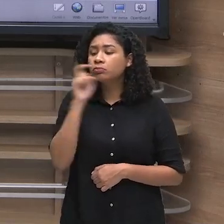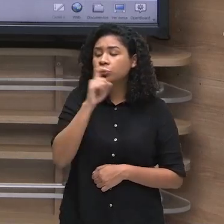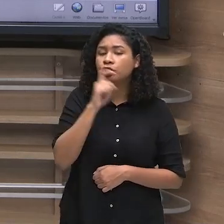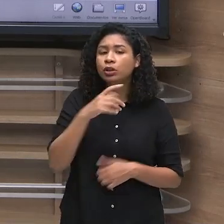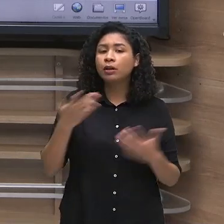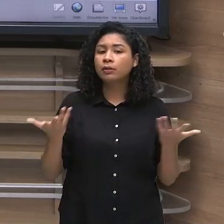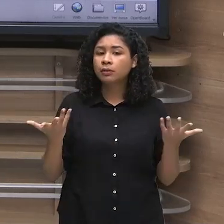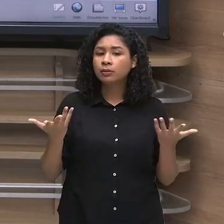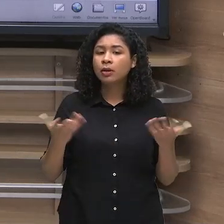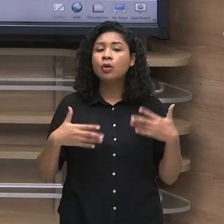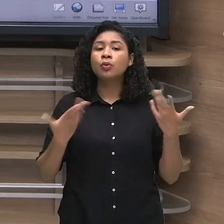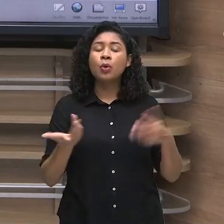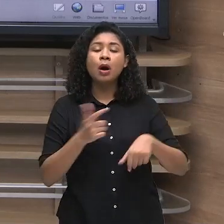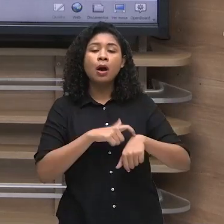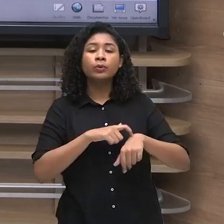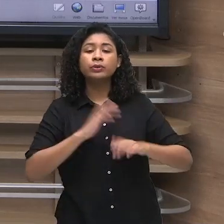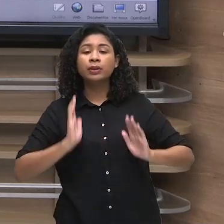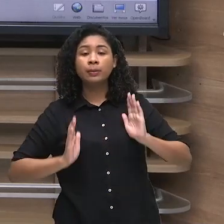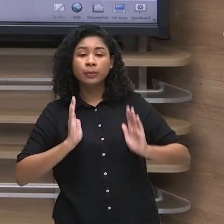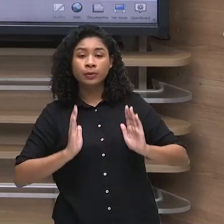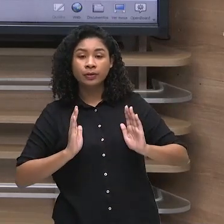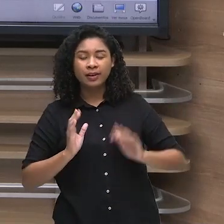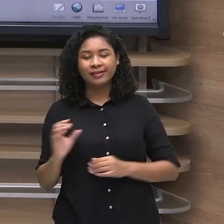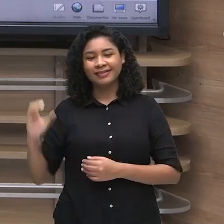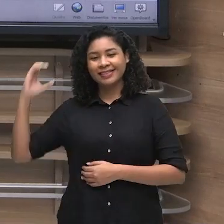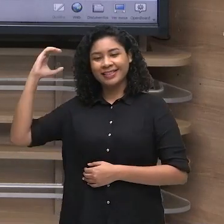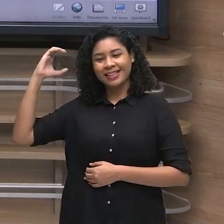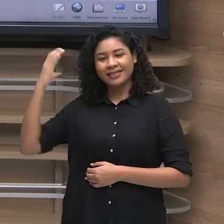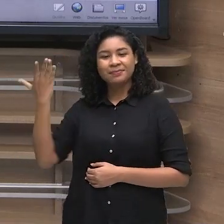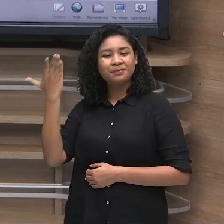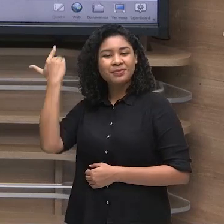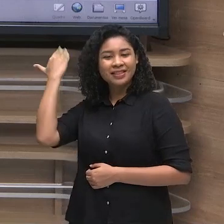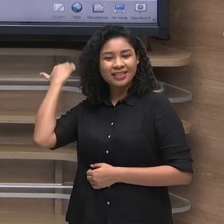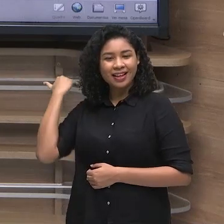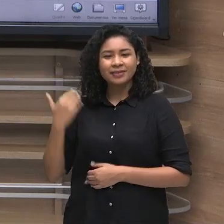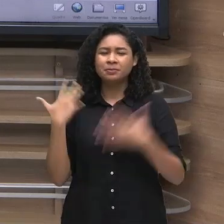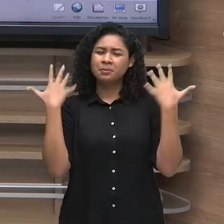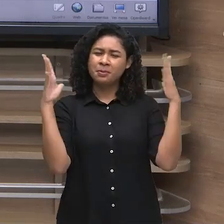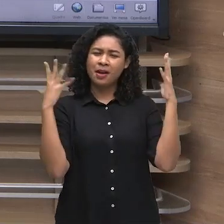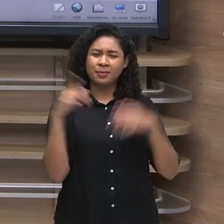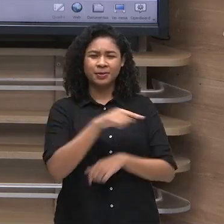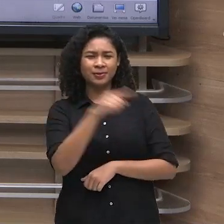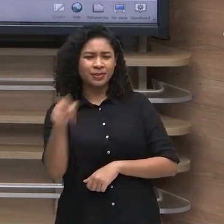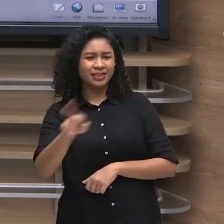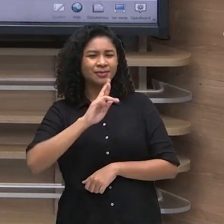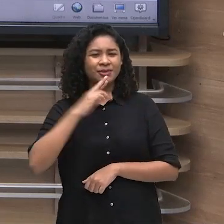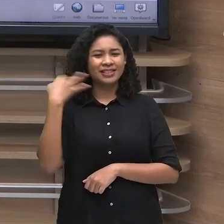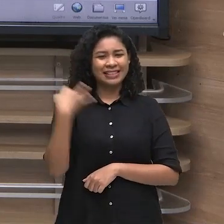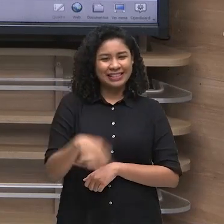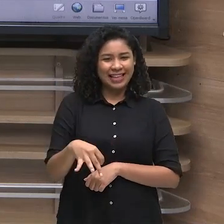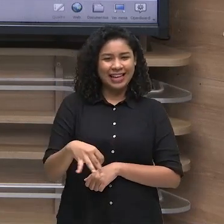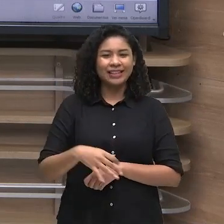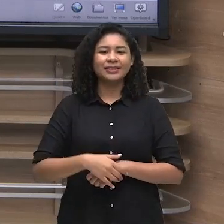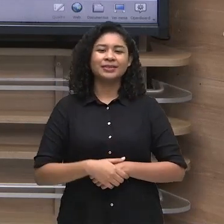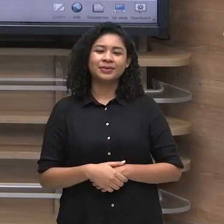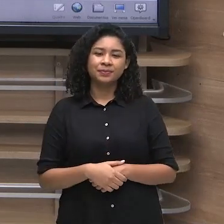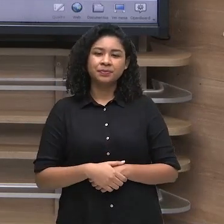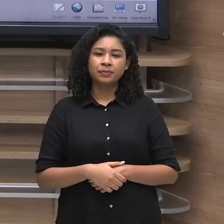tempo verbal passado, na letra C. Parabéns aos nossos queridos que acertaram, né? Passado